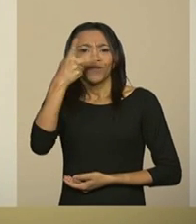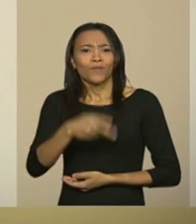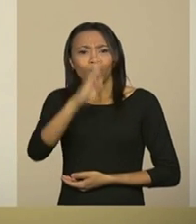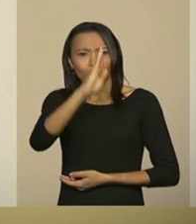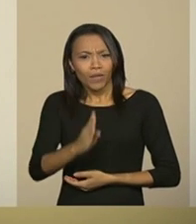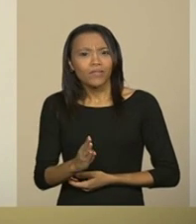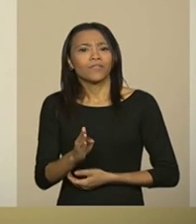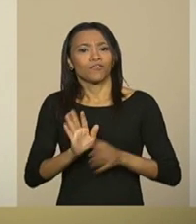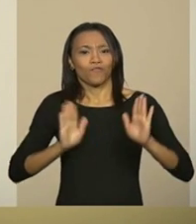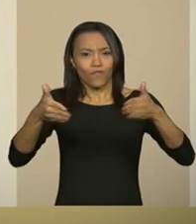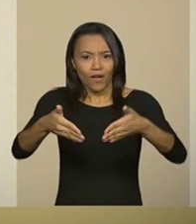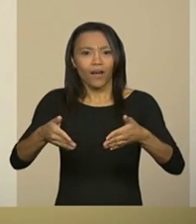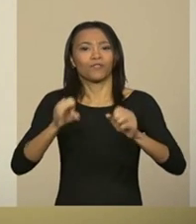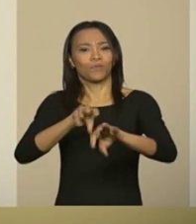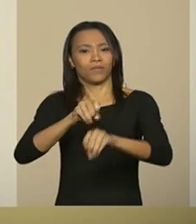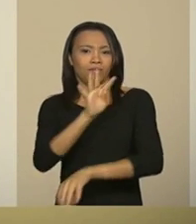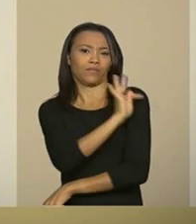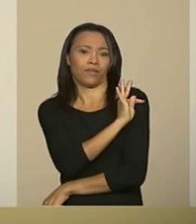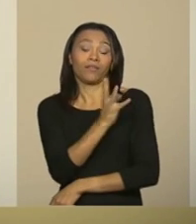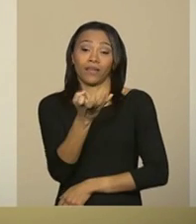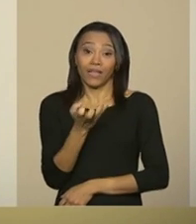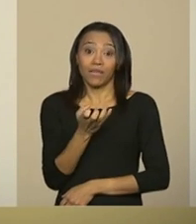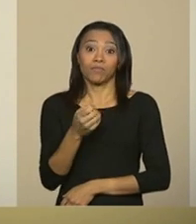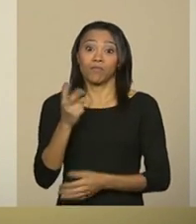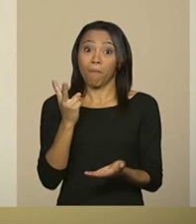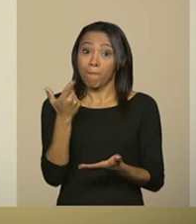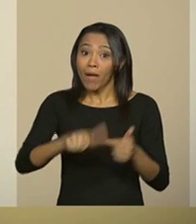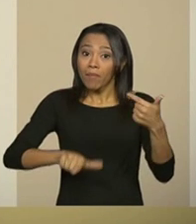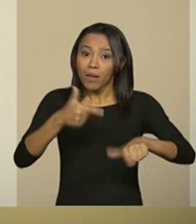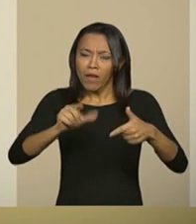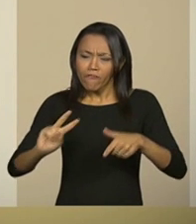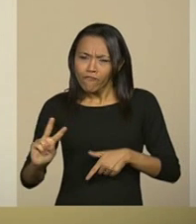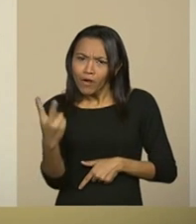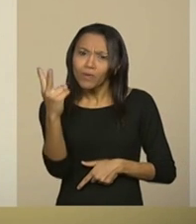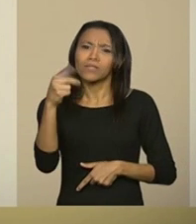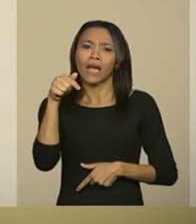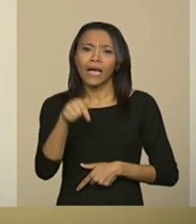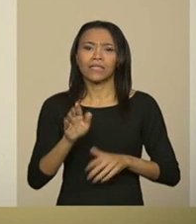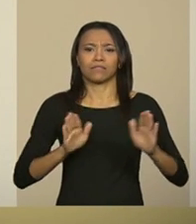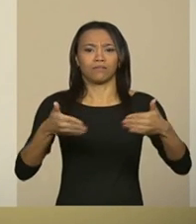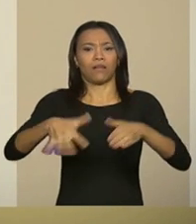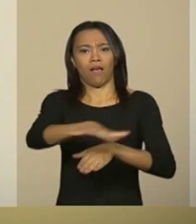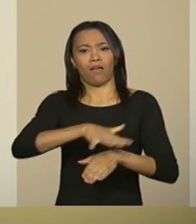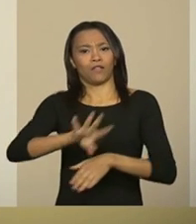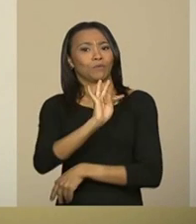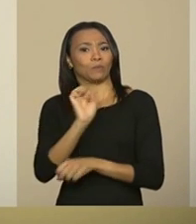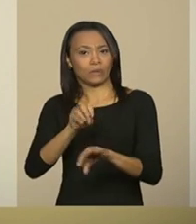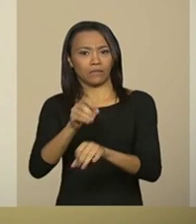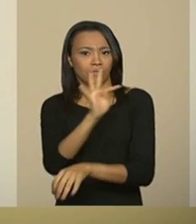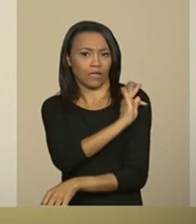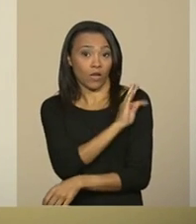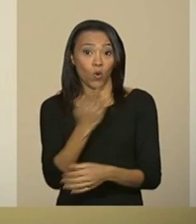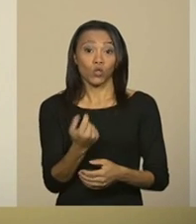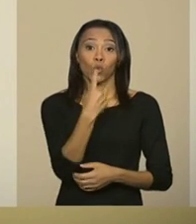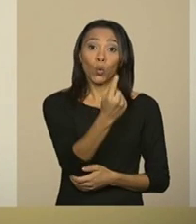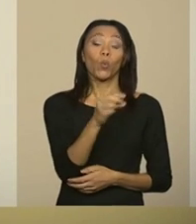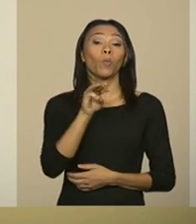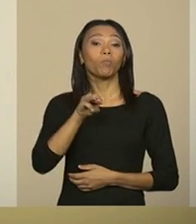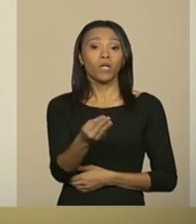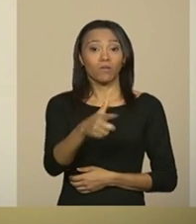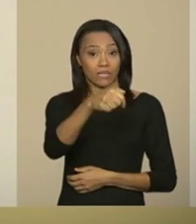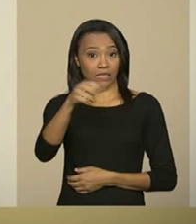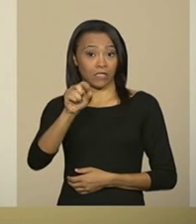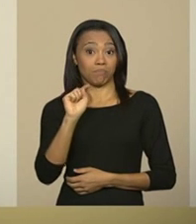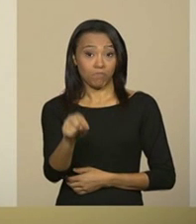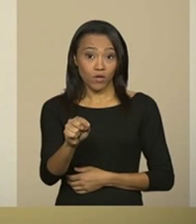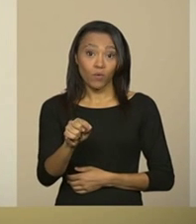técnico no brasil queremos valorizar cada vez mais essa modalidade de ensino hoje um milhão e 700 mil estudantes